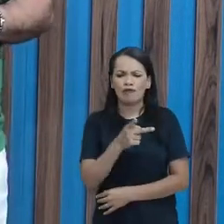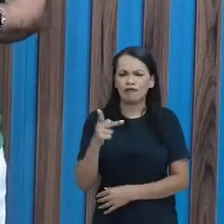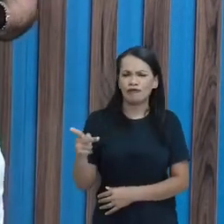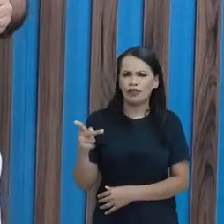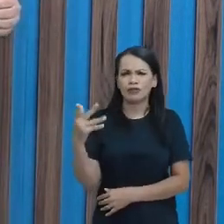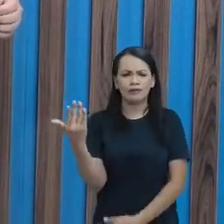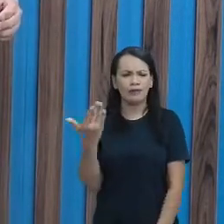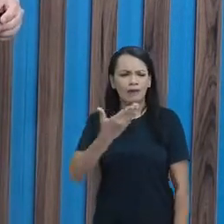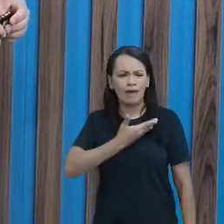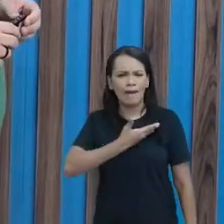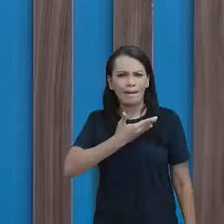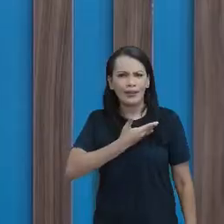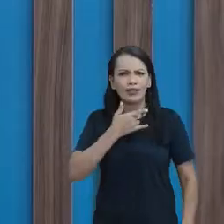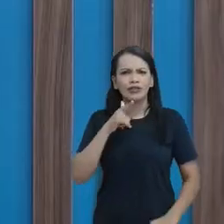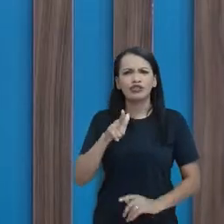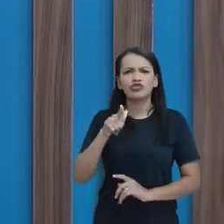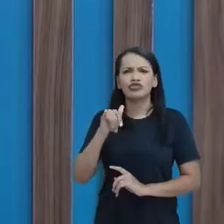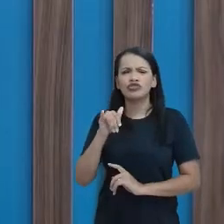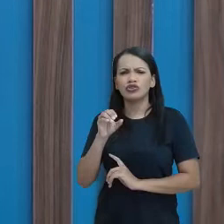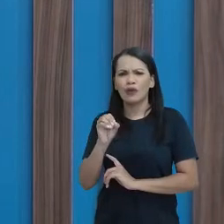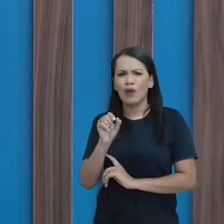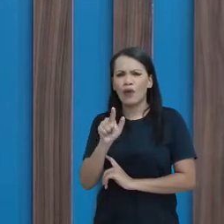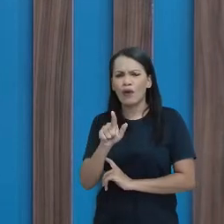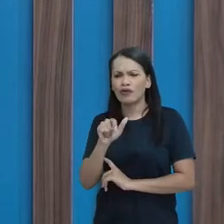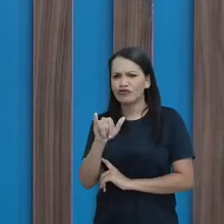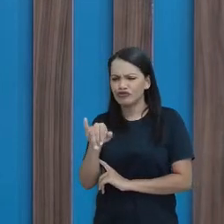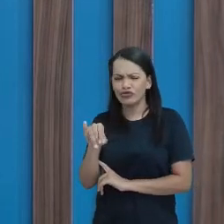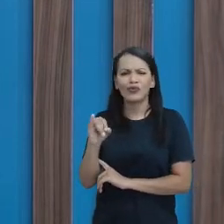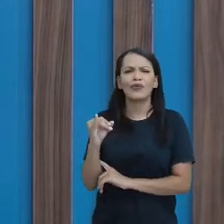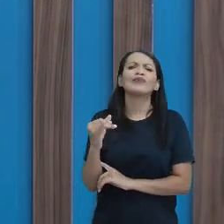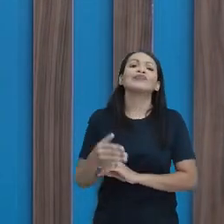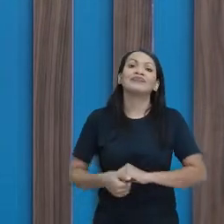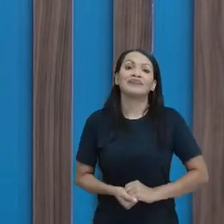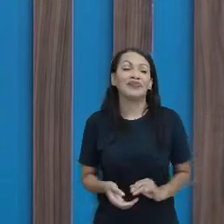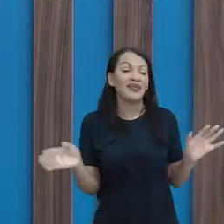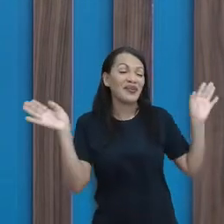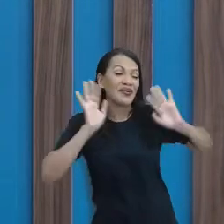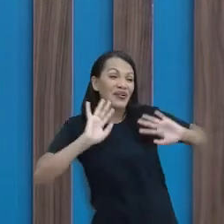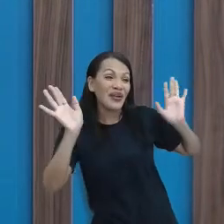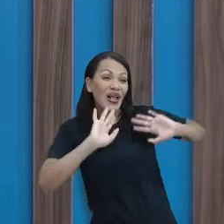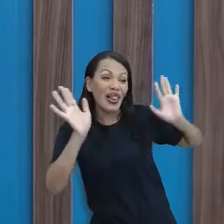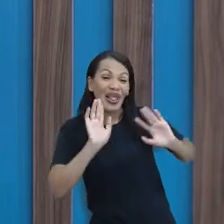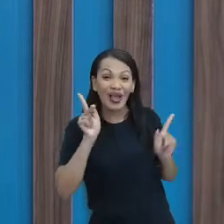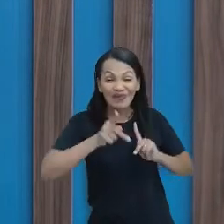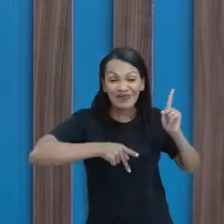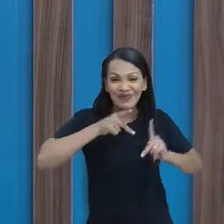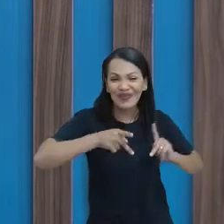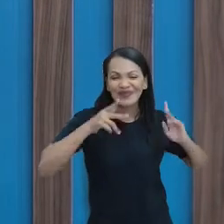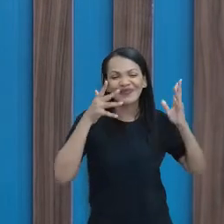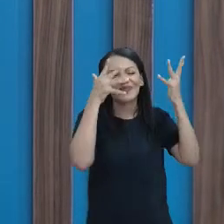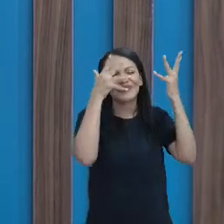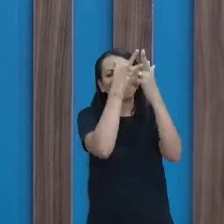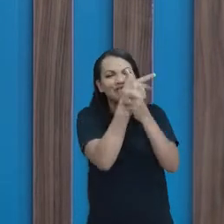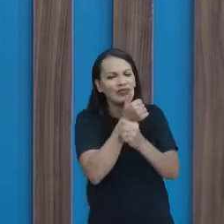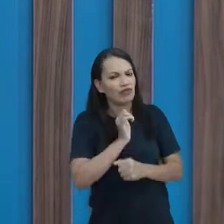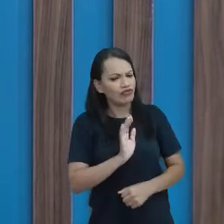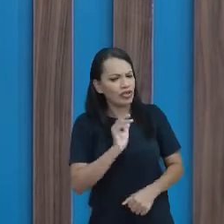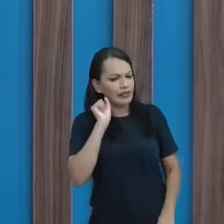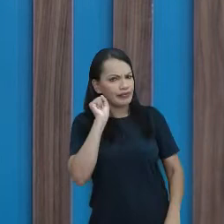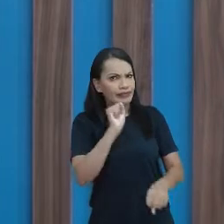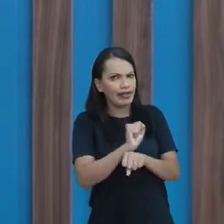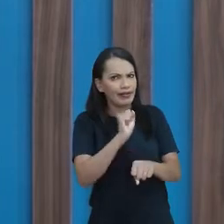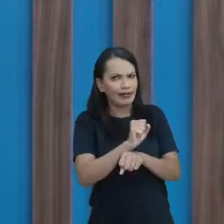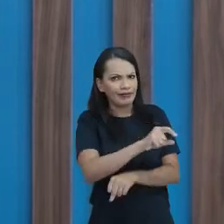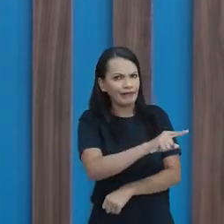o professor Giorgio. Professor, tudo bom, professor? Alô, meu povo bonito, já estou aqui em Ponte de Bala,